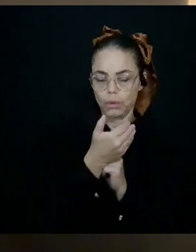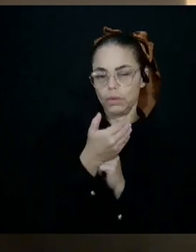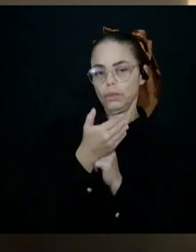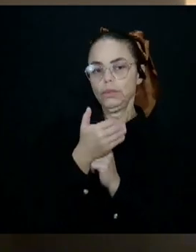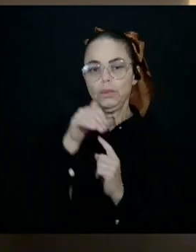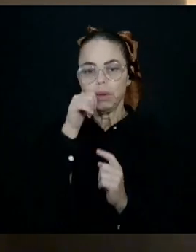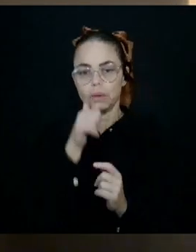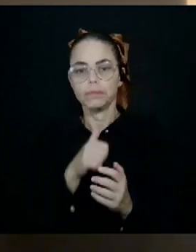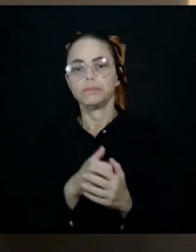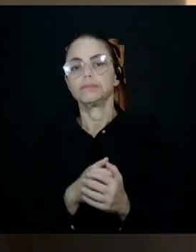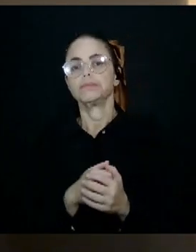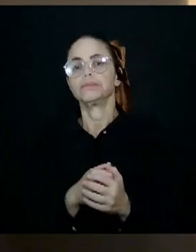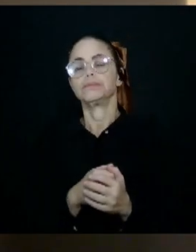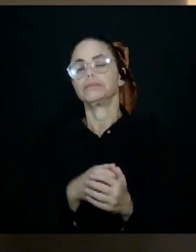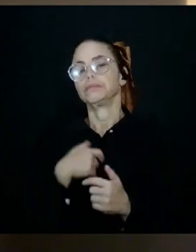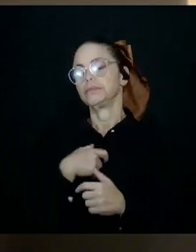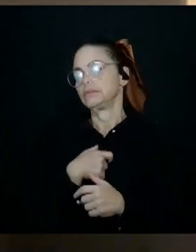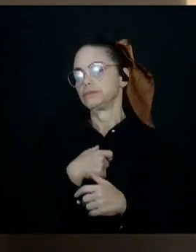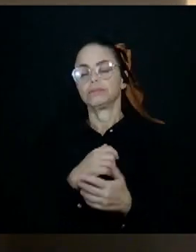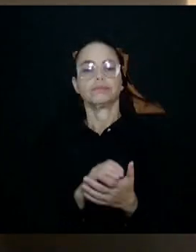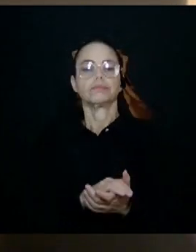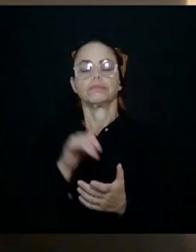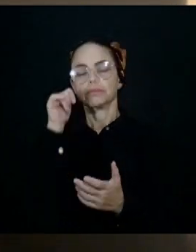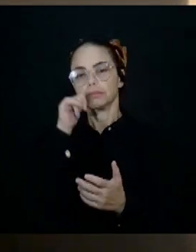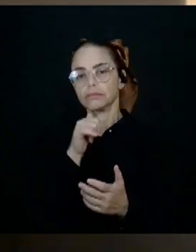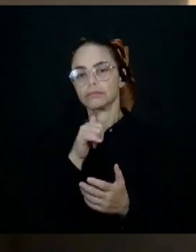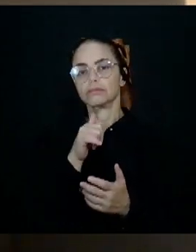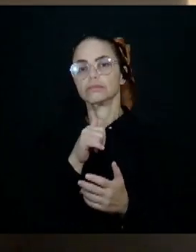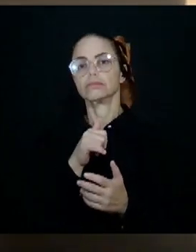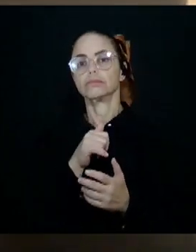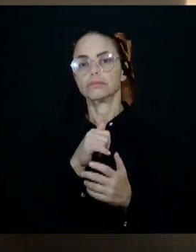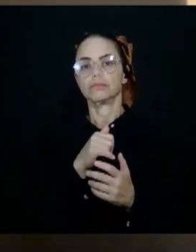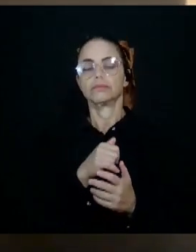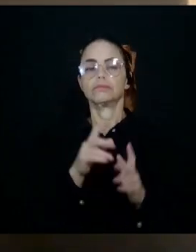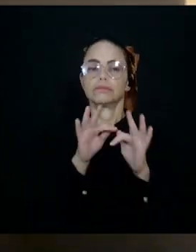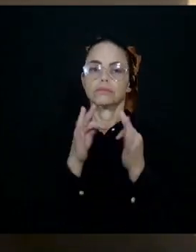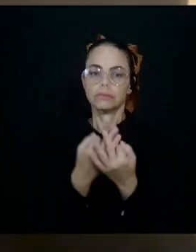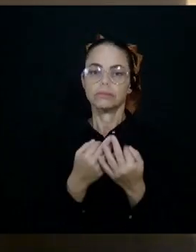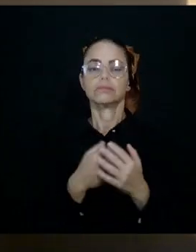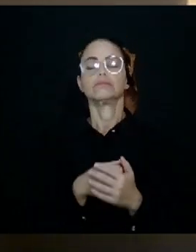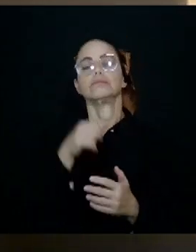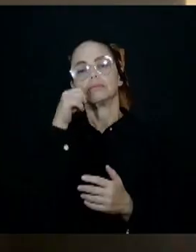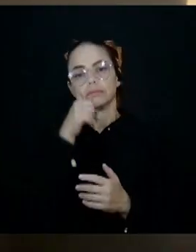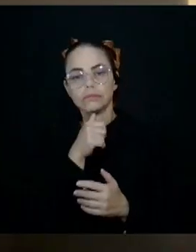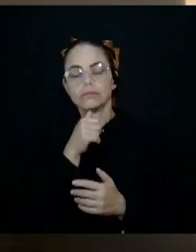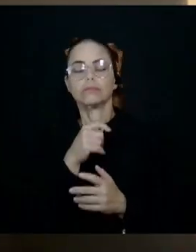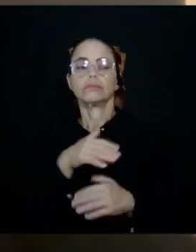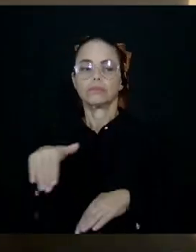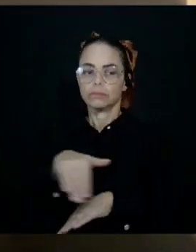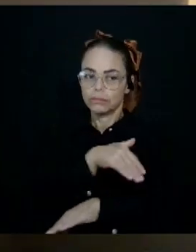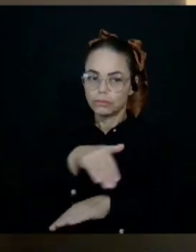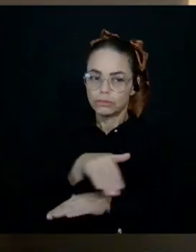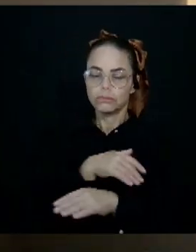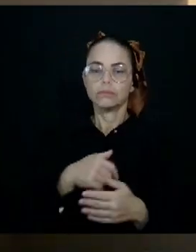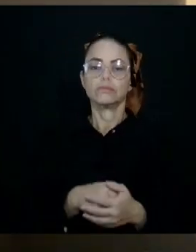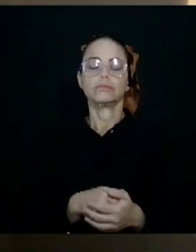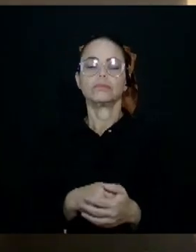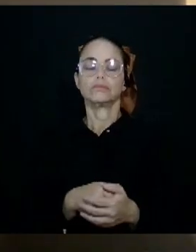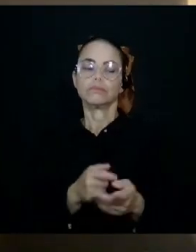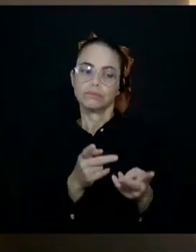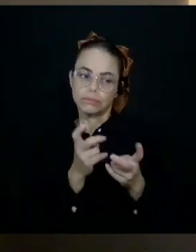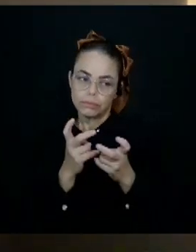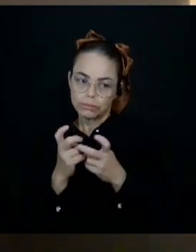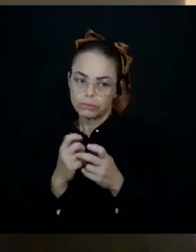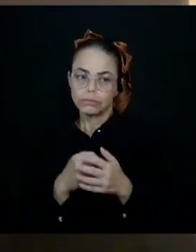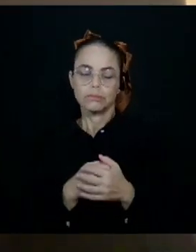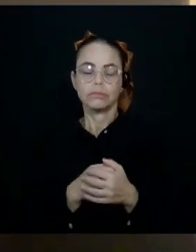seja uma mulher que seja família, uma mulher que esteja na rua e que um homem perceba que essa mulher está sendo desrespeitada